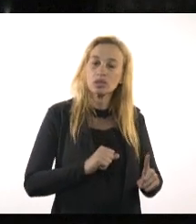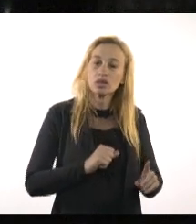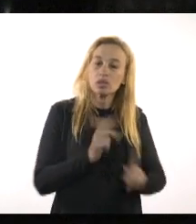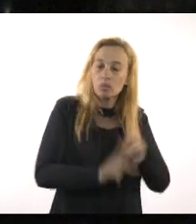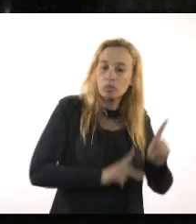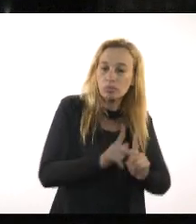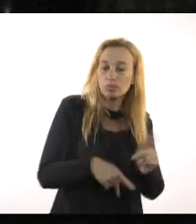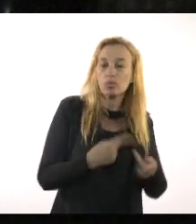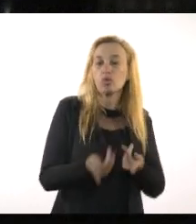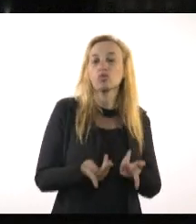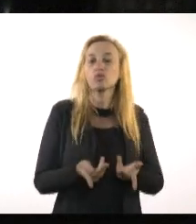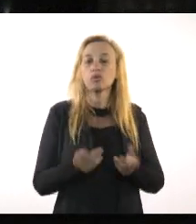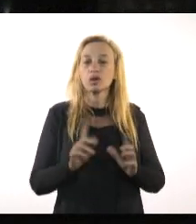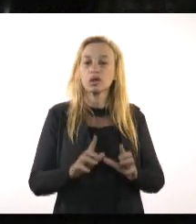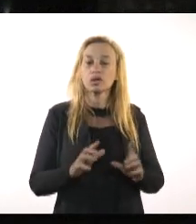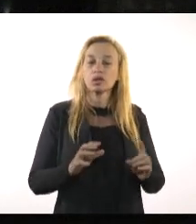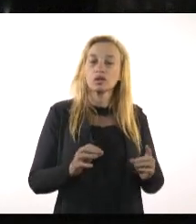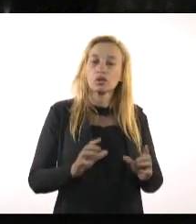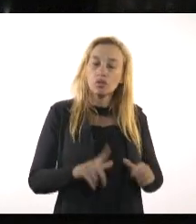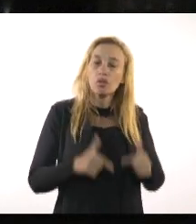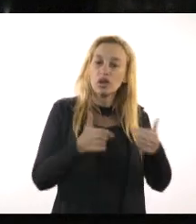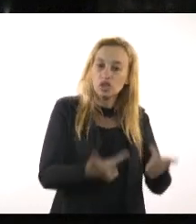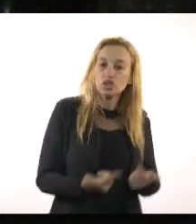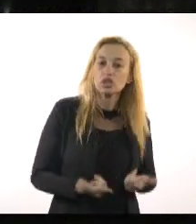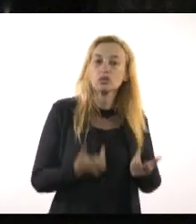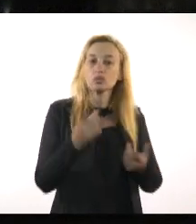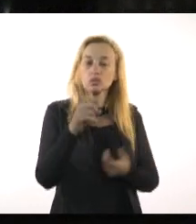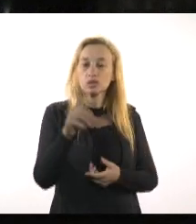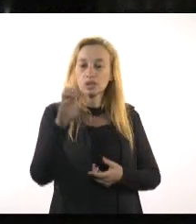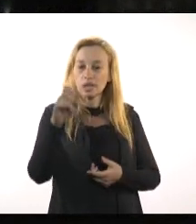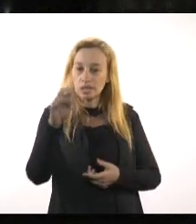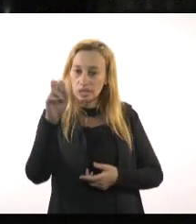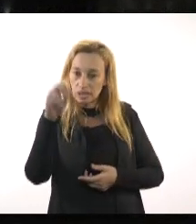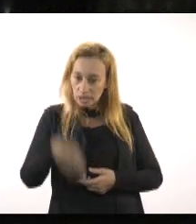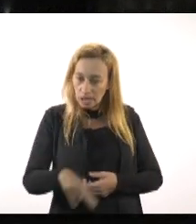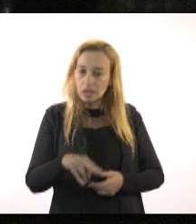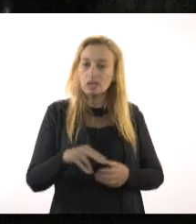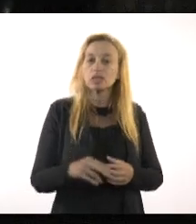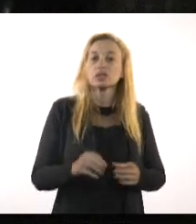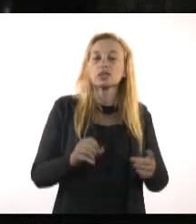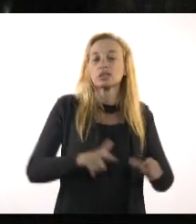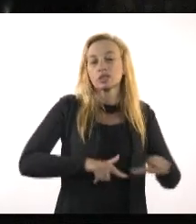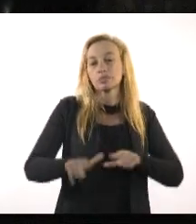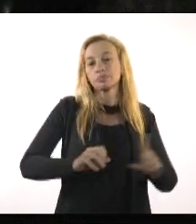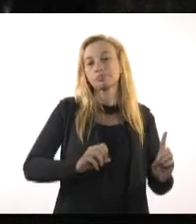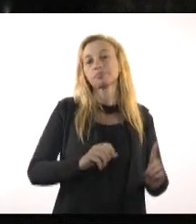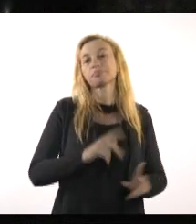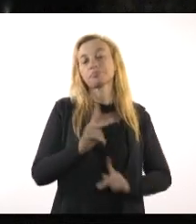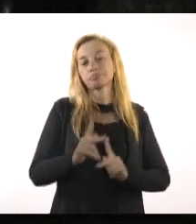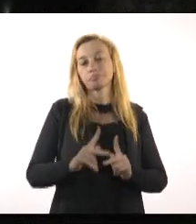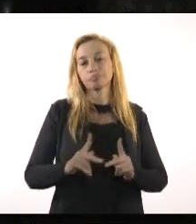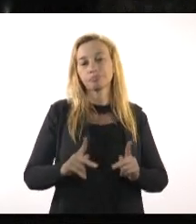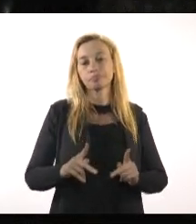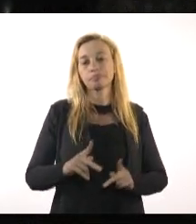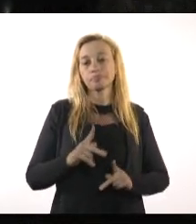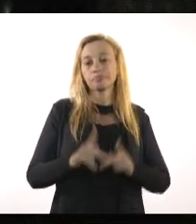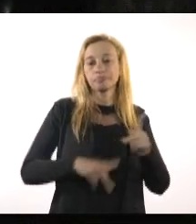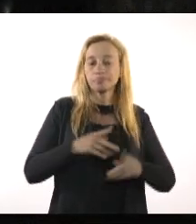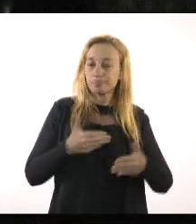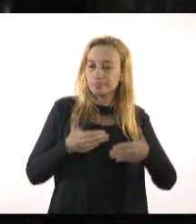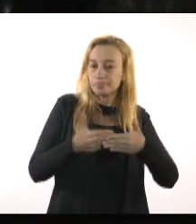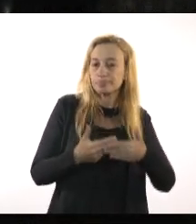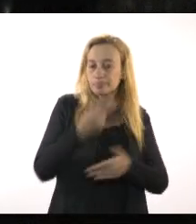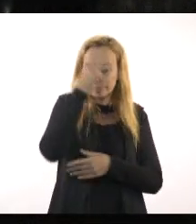13, das ações conjuntas com o Detran, né, que levamos os serviços públicos para mais perto da população